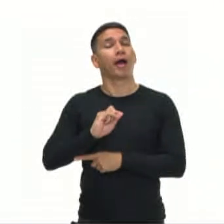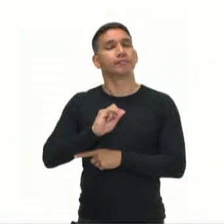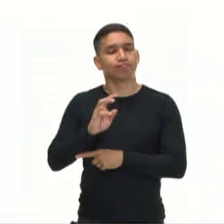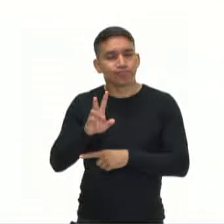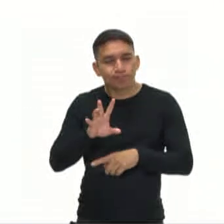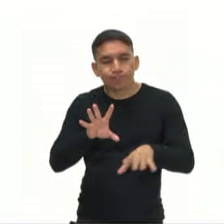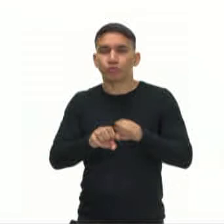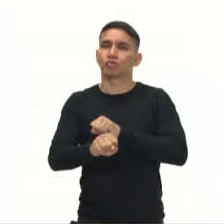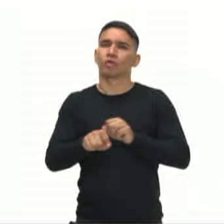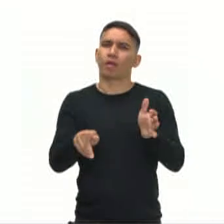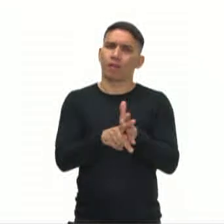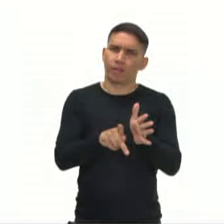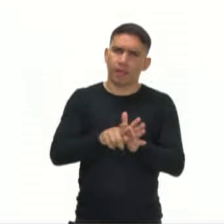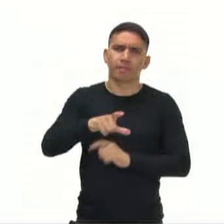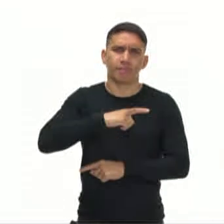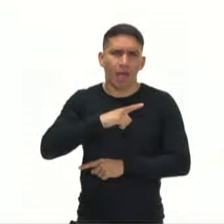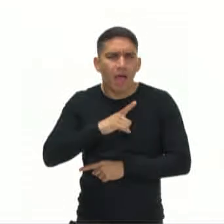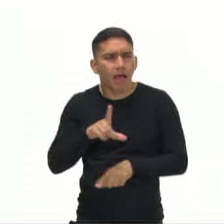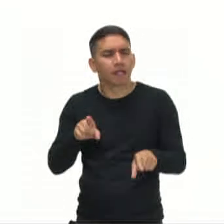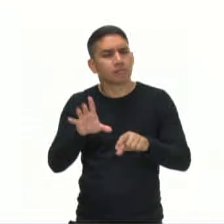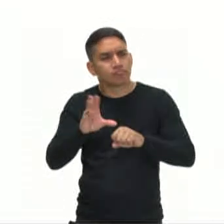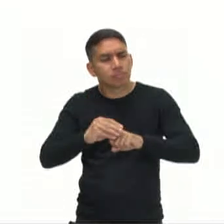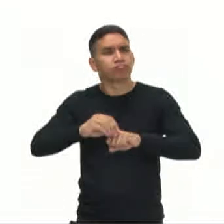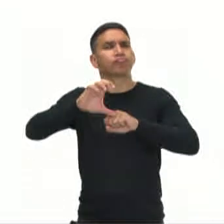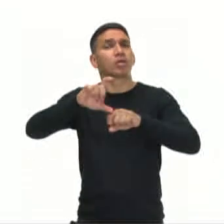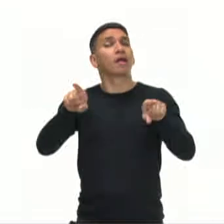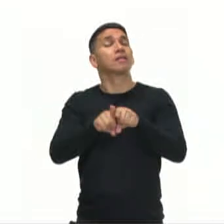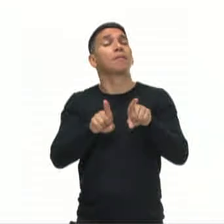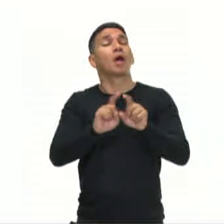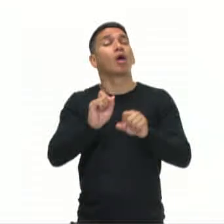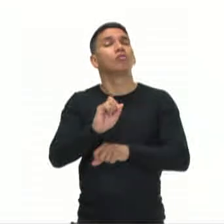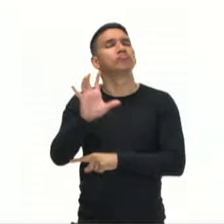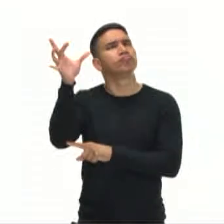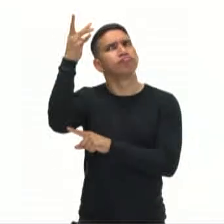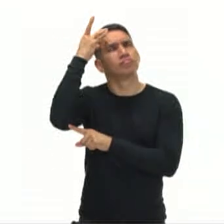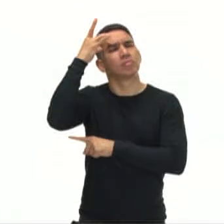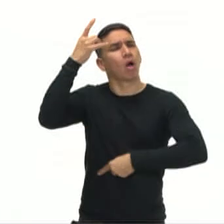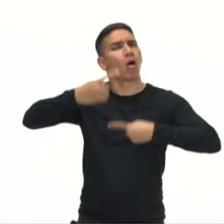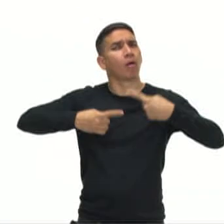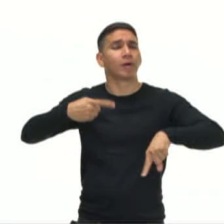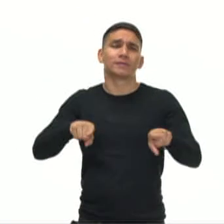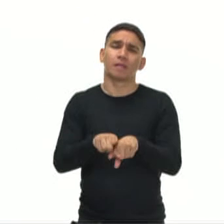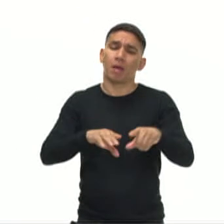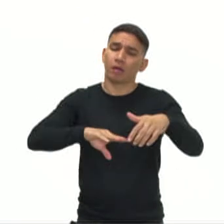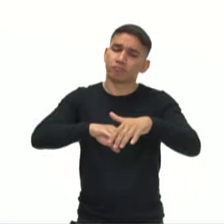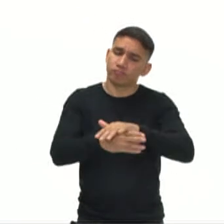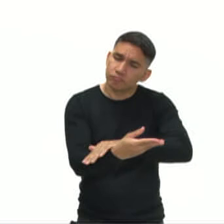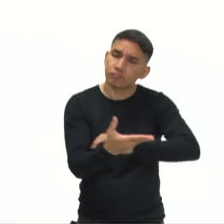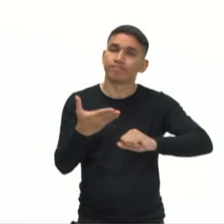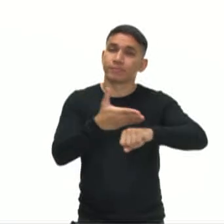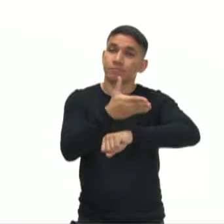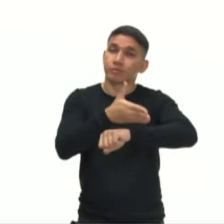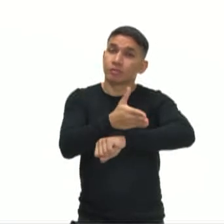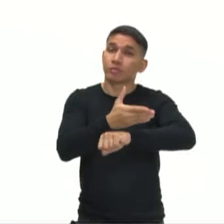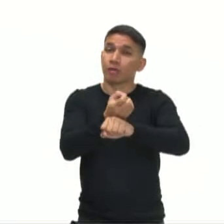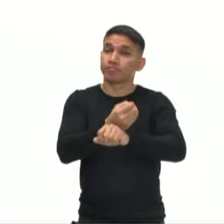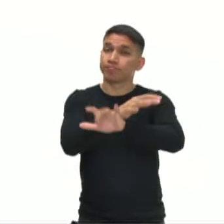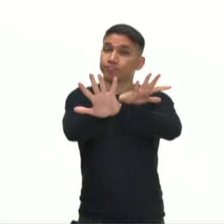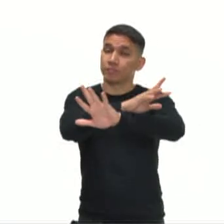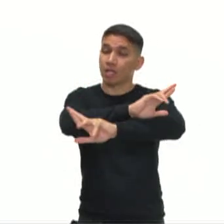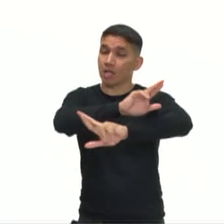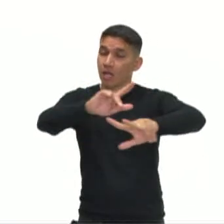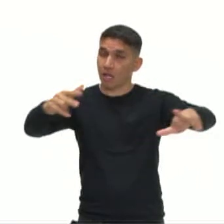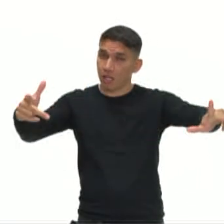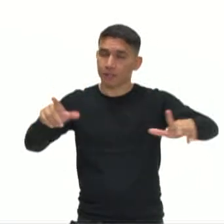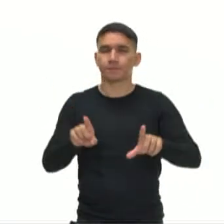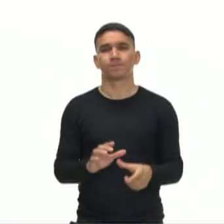a consciência política e os hábitos midiáticos de cada um. Acesso à